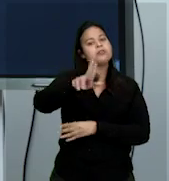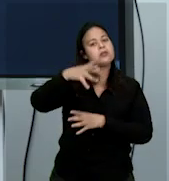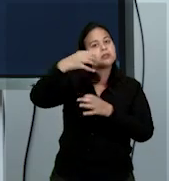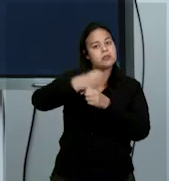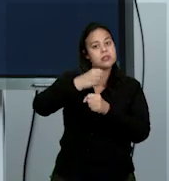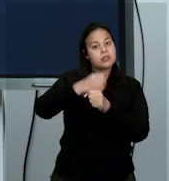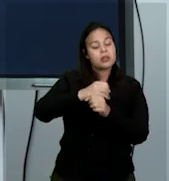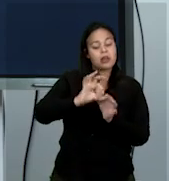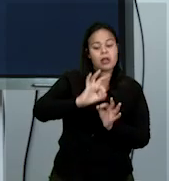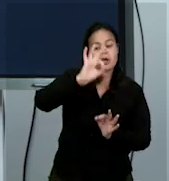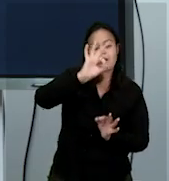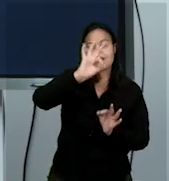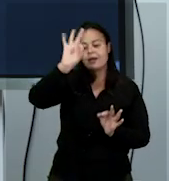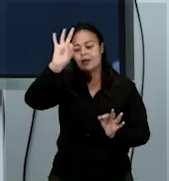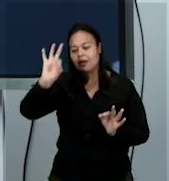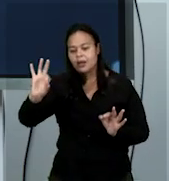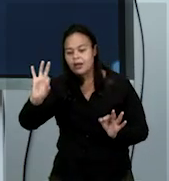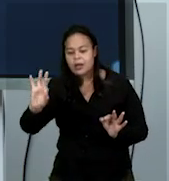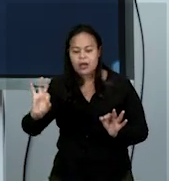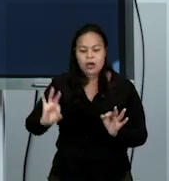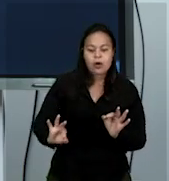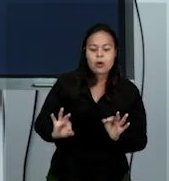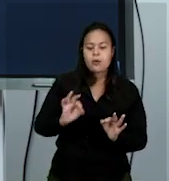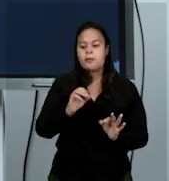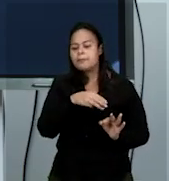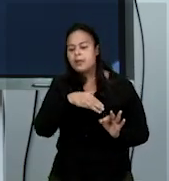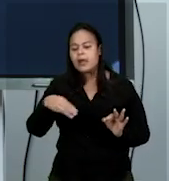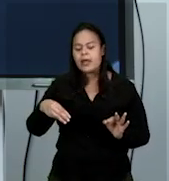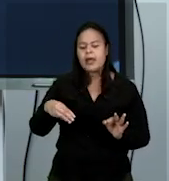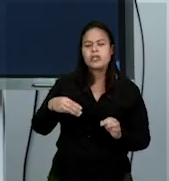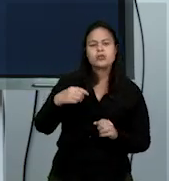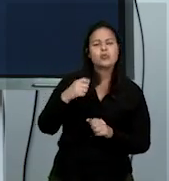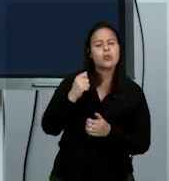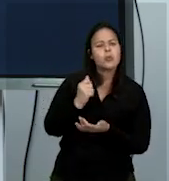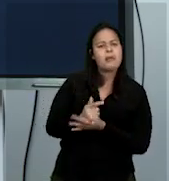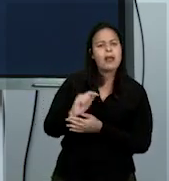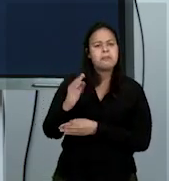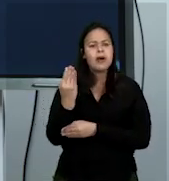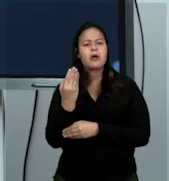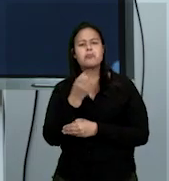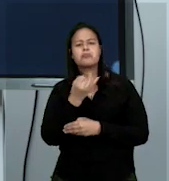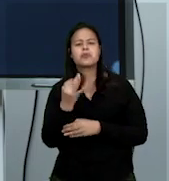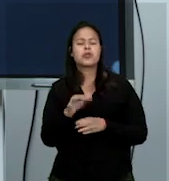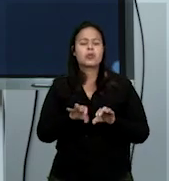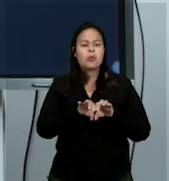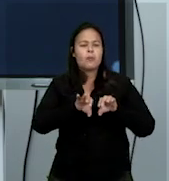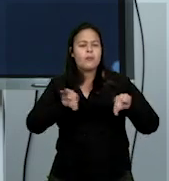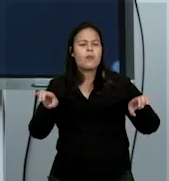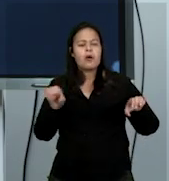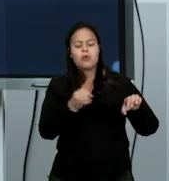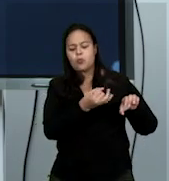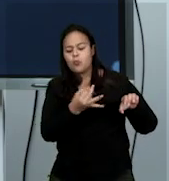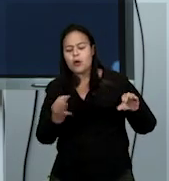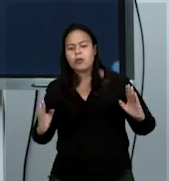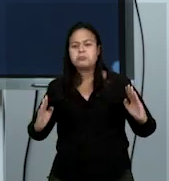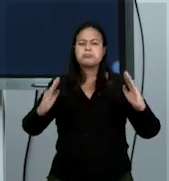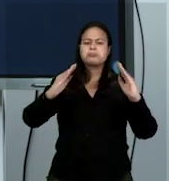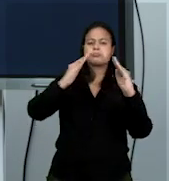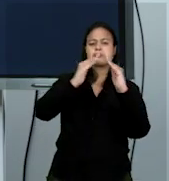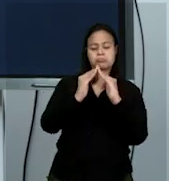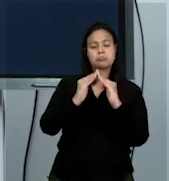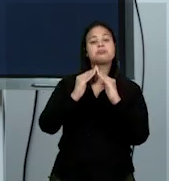as distâncias, para saber quantos metros, né, de madeira você vai comprar, por exemplo, qual que é o tamanho da madeira que você vai comprar para o